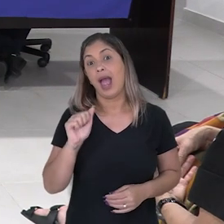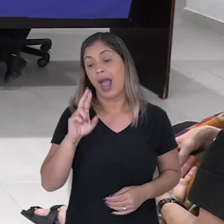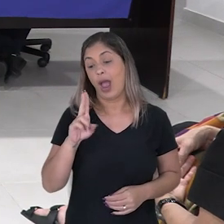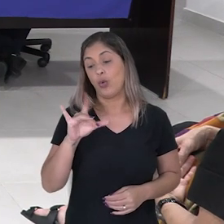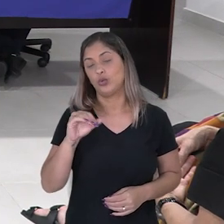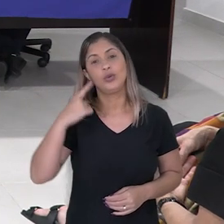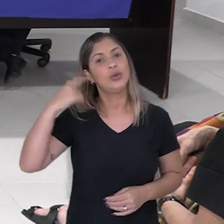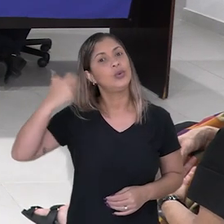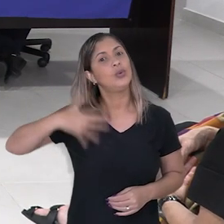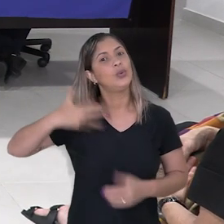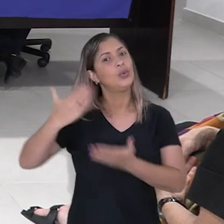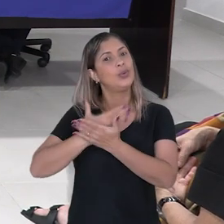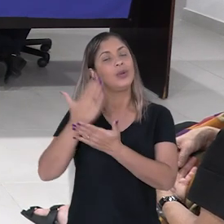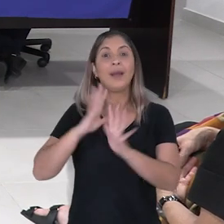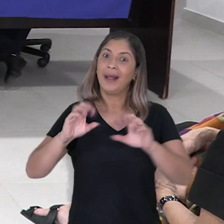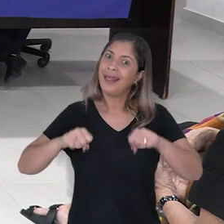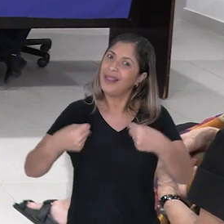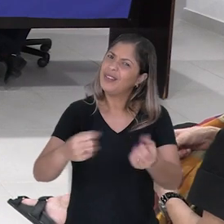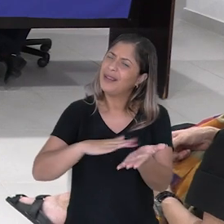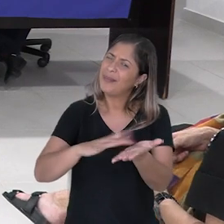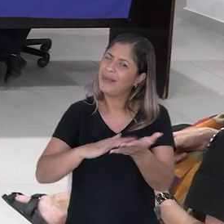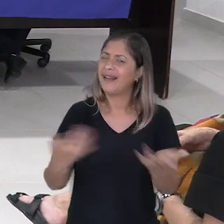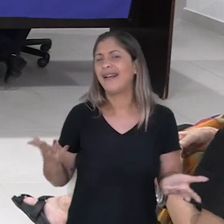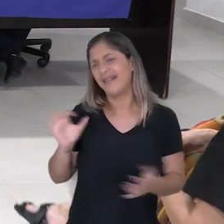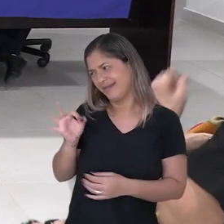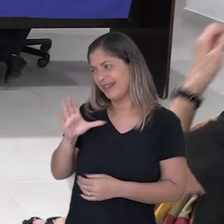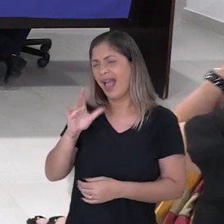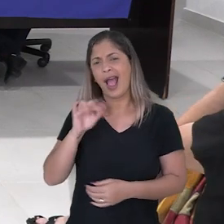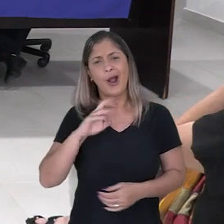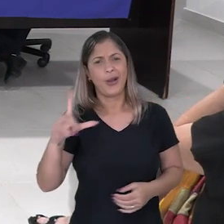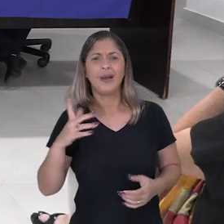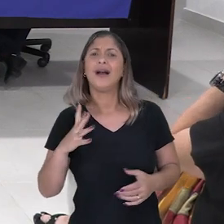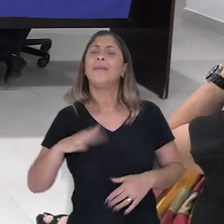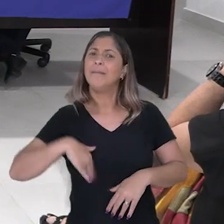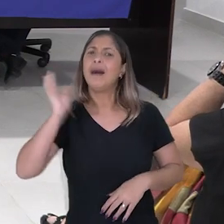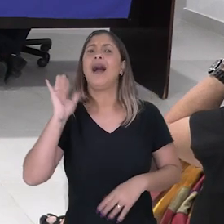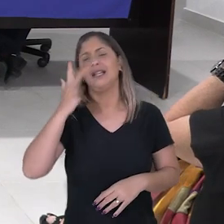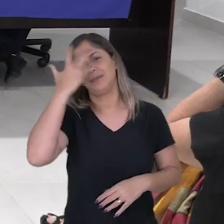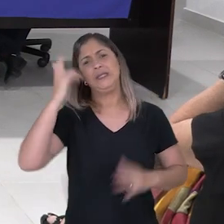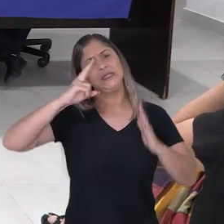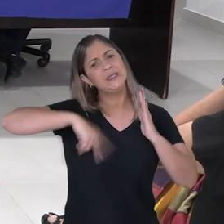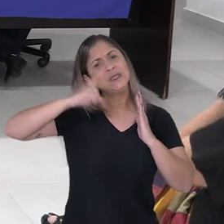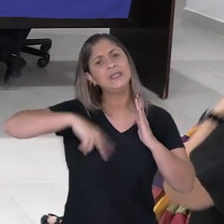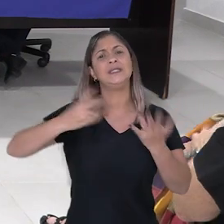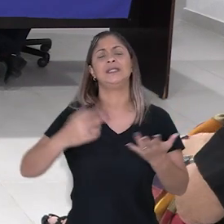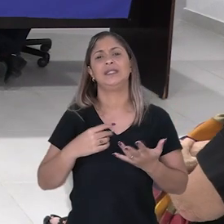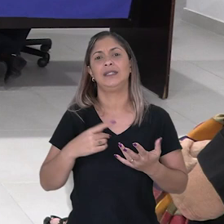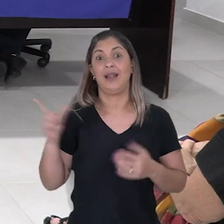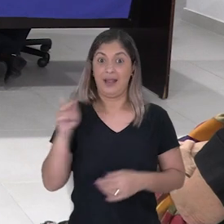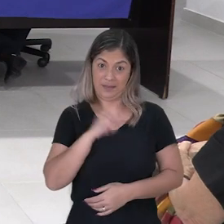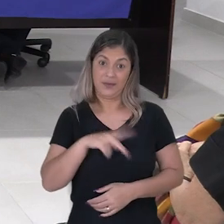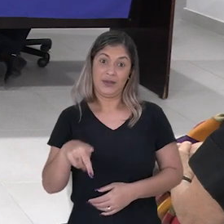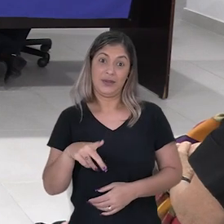Mas aí a gente também tem que defender o Braille, né, Carol? Porque, assim, a gente vê cada vez mais, a Raquel pode falar melhor ainda, que como